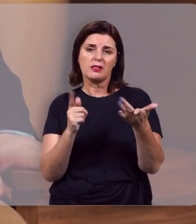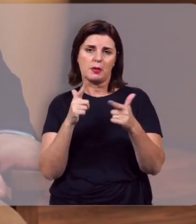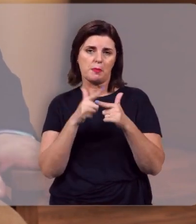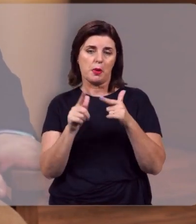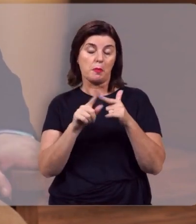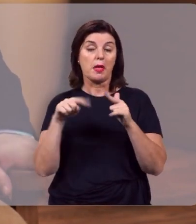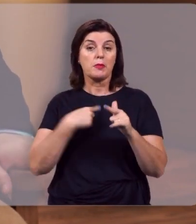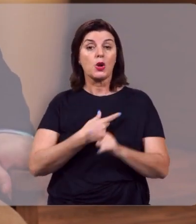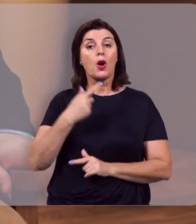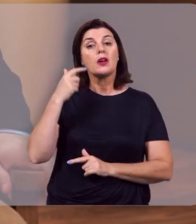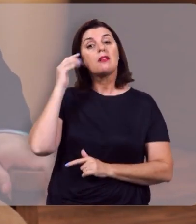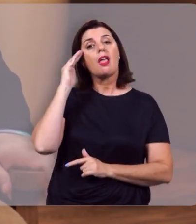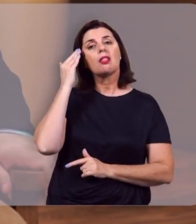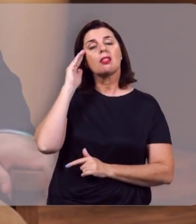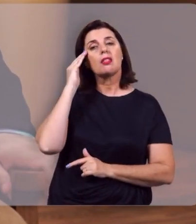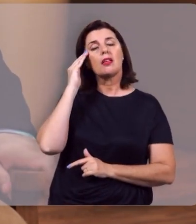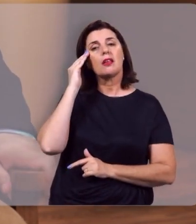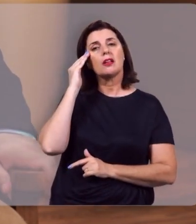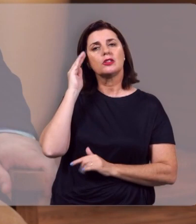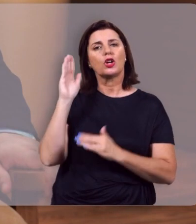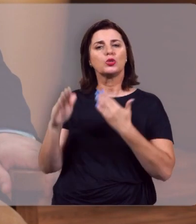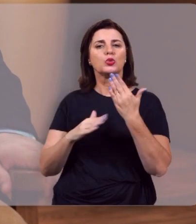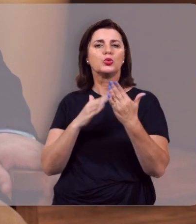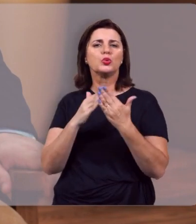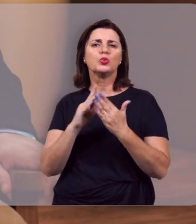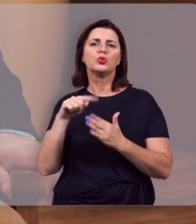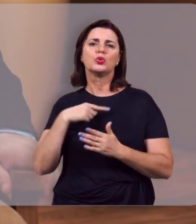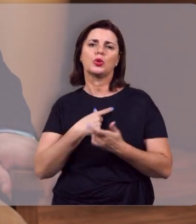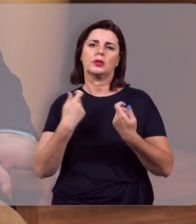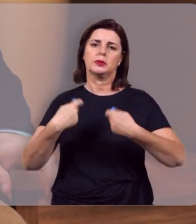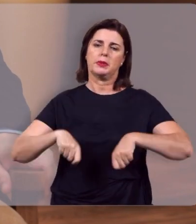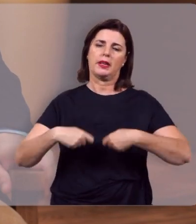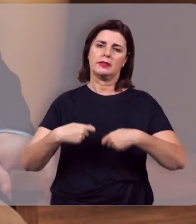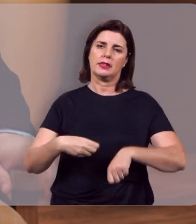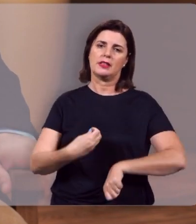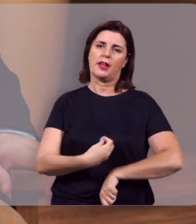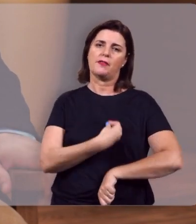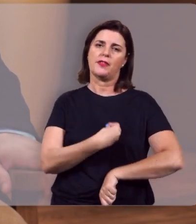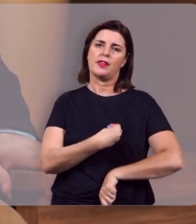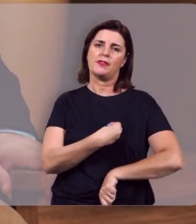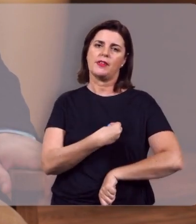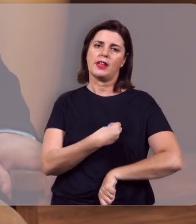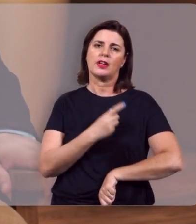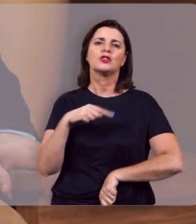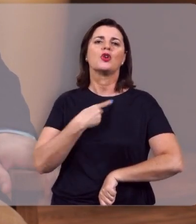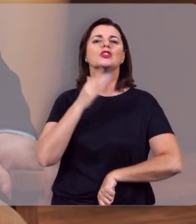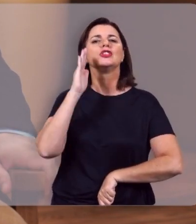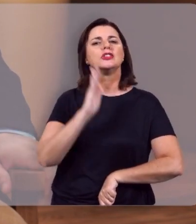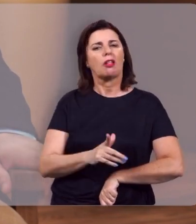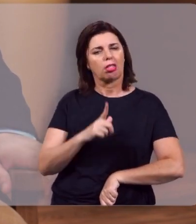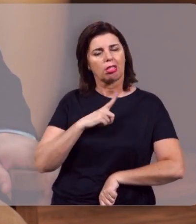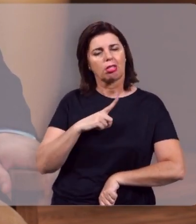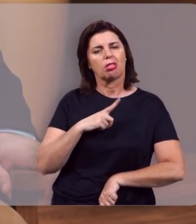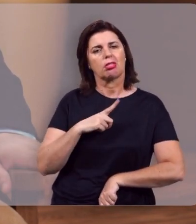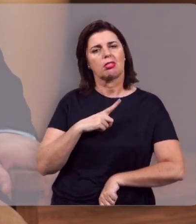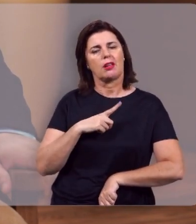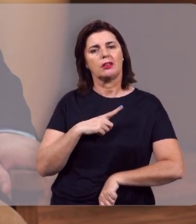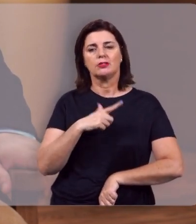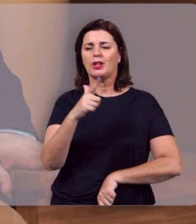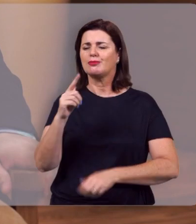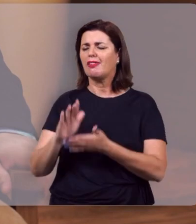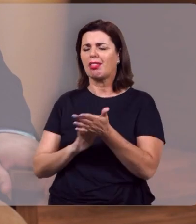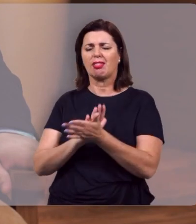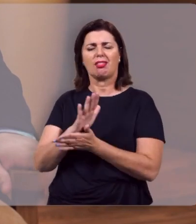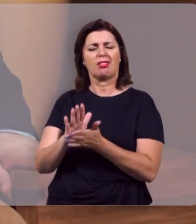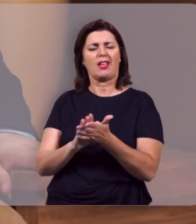nós entendamos que tudo o que nós precisamos para viver, nós já temos. Que não existe nada